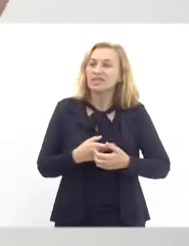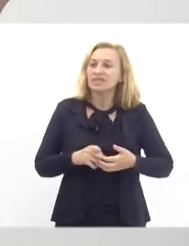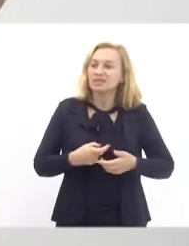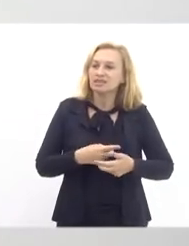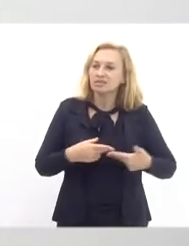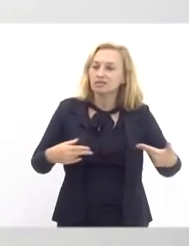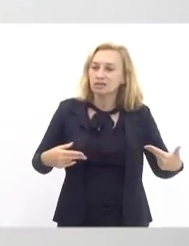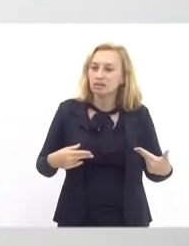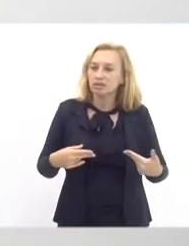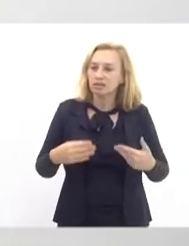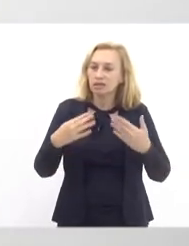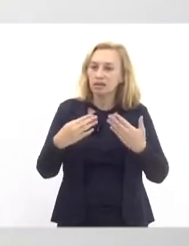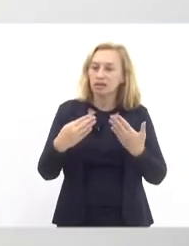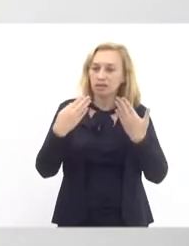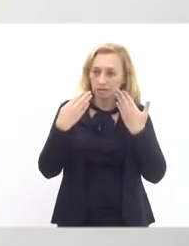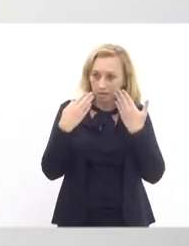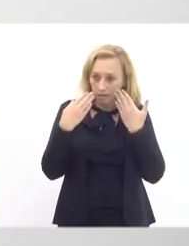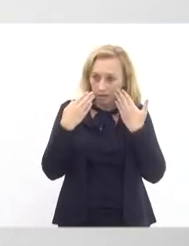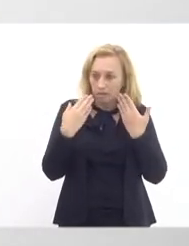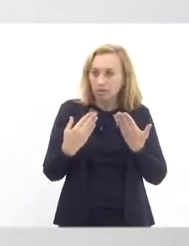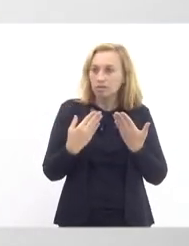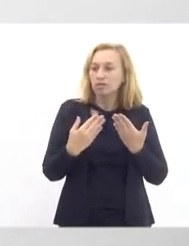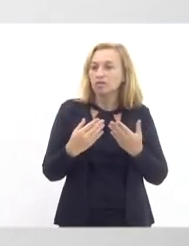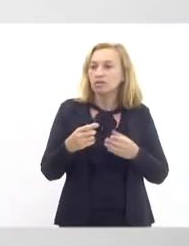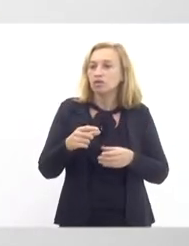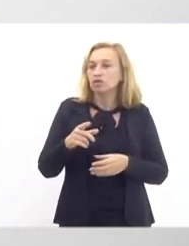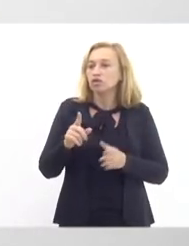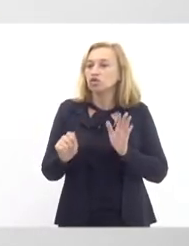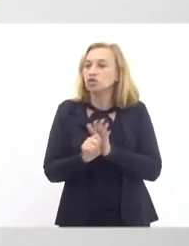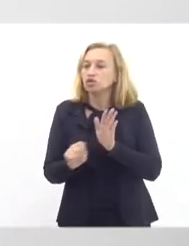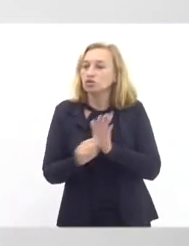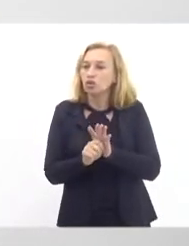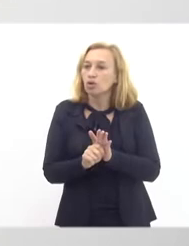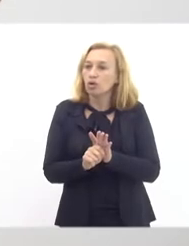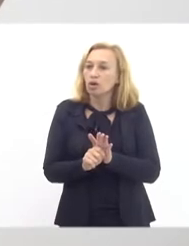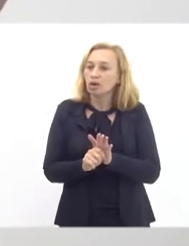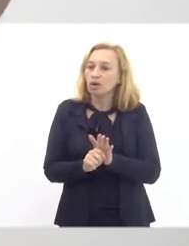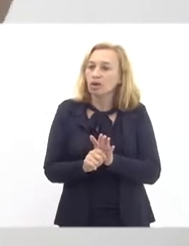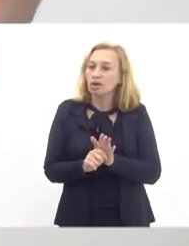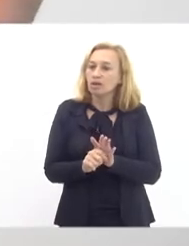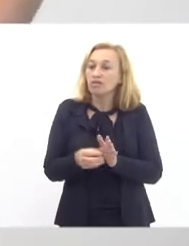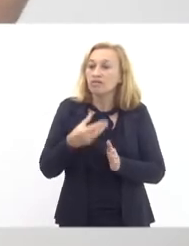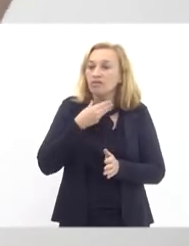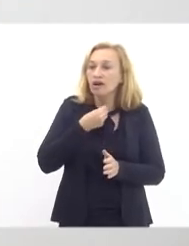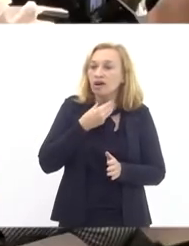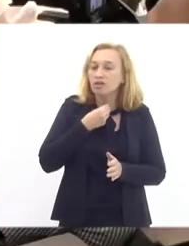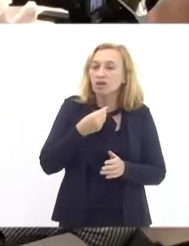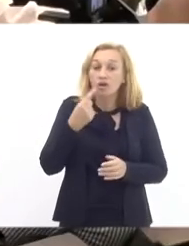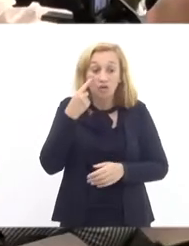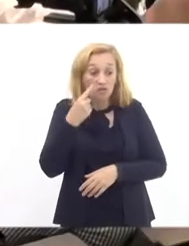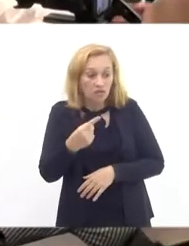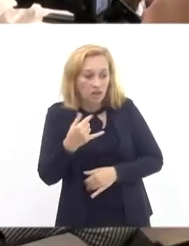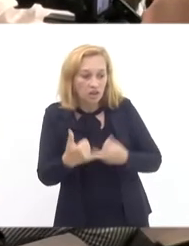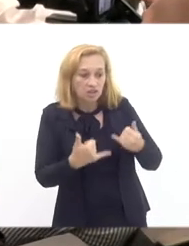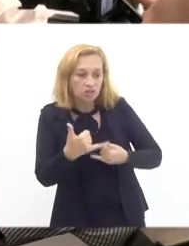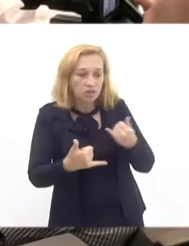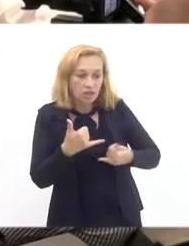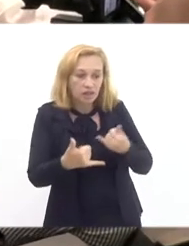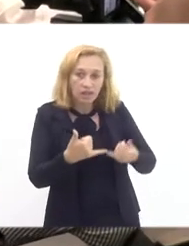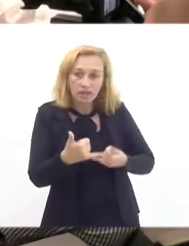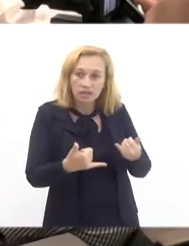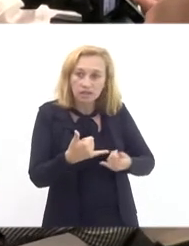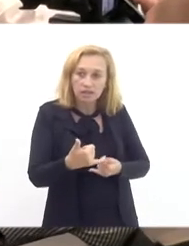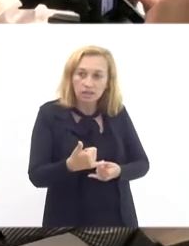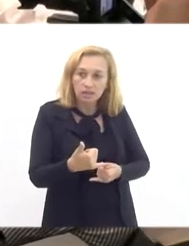representando drogas ilícitas de madeira, e ele diz assim: olha essas crianças, que olha a brincadeira desses projetos